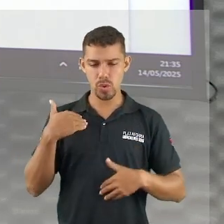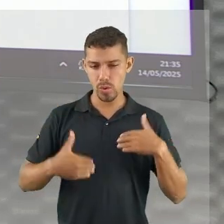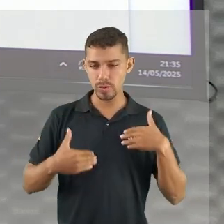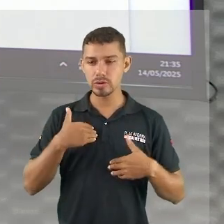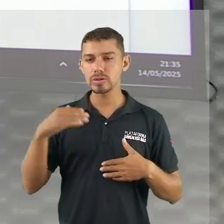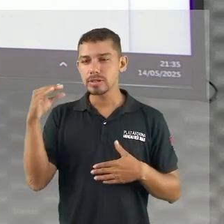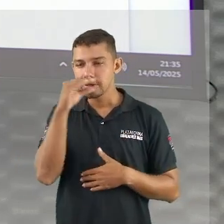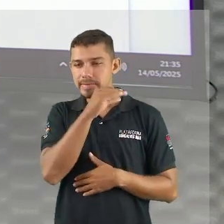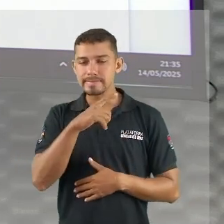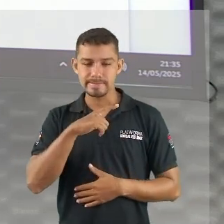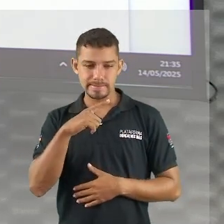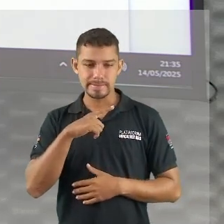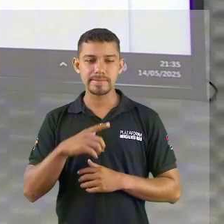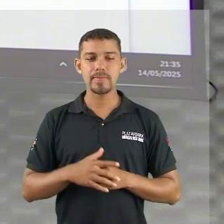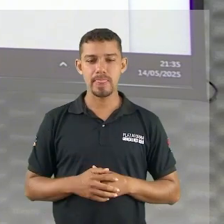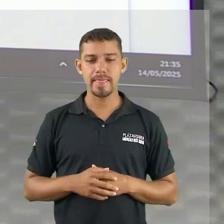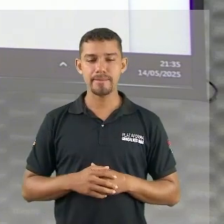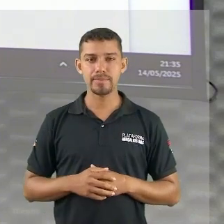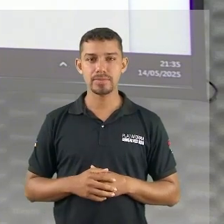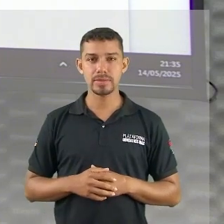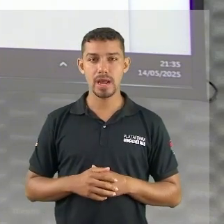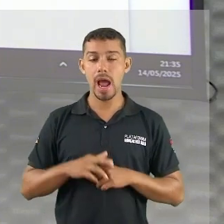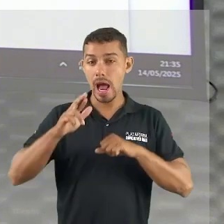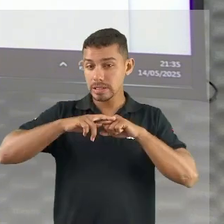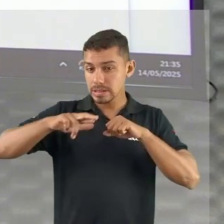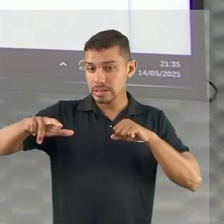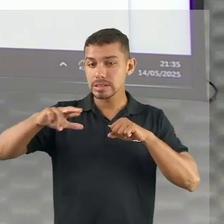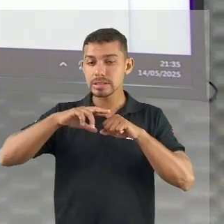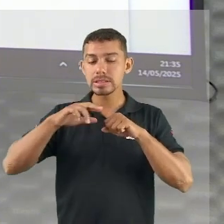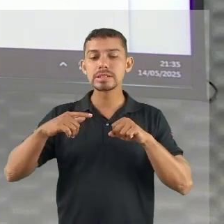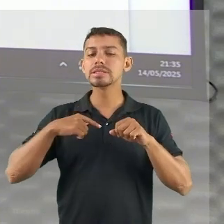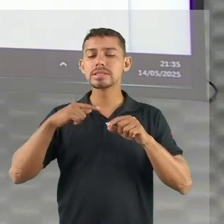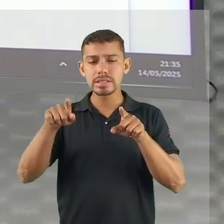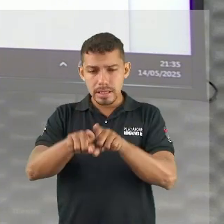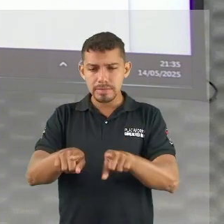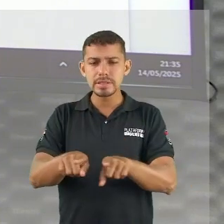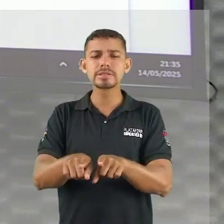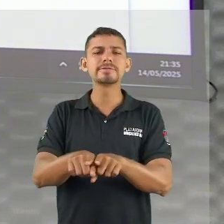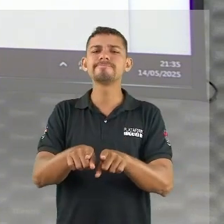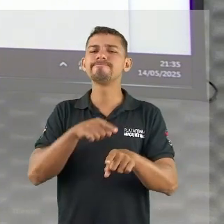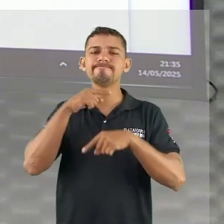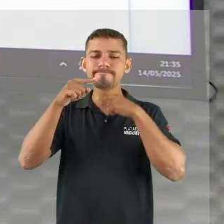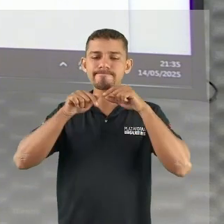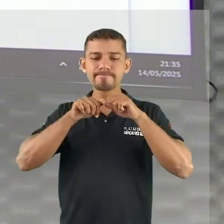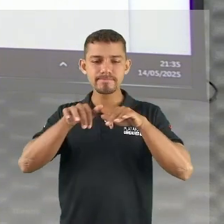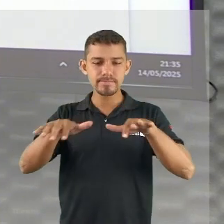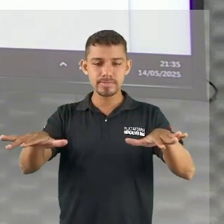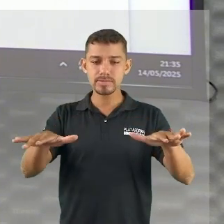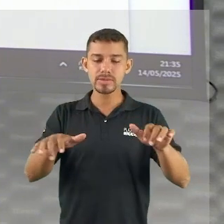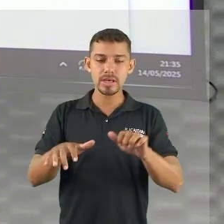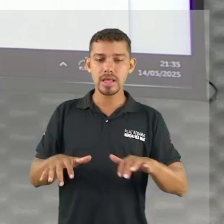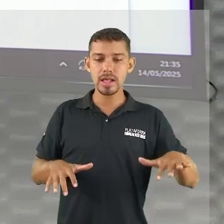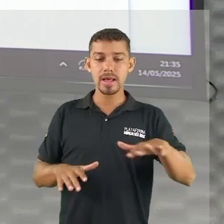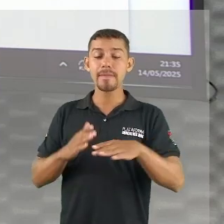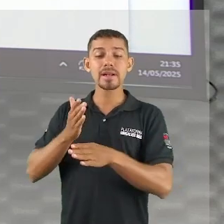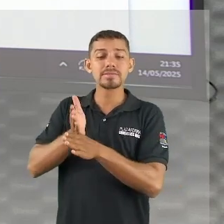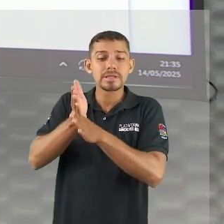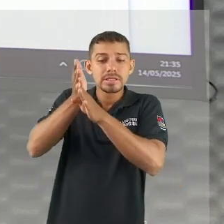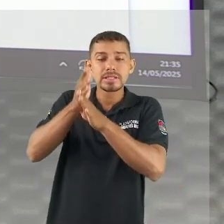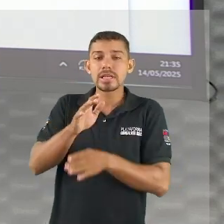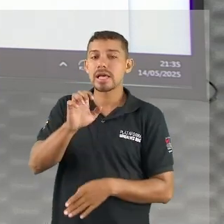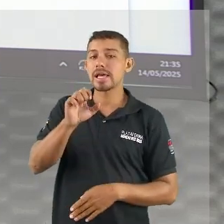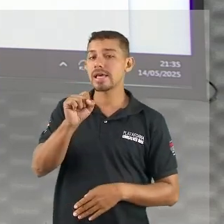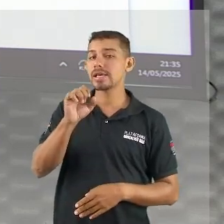radiação infravermelha. A radiação infravermelha também é impedida de se propagar para o ambiente externo pelas paredes da